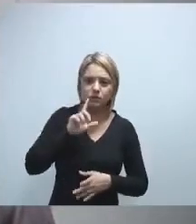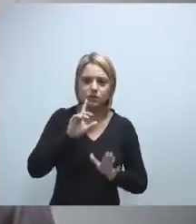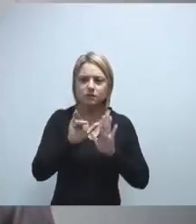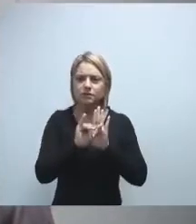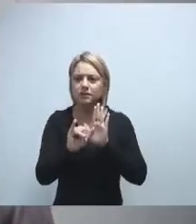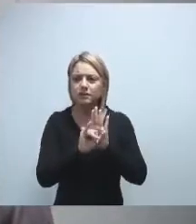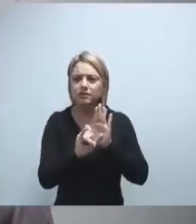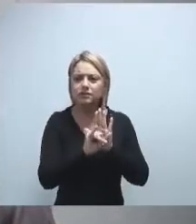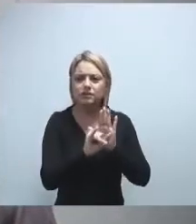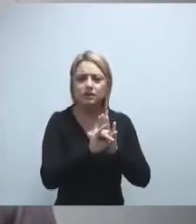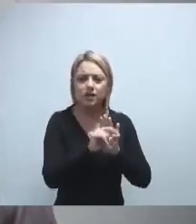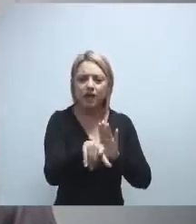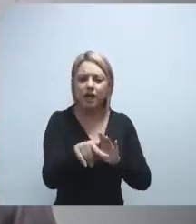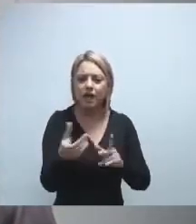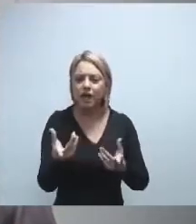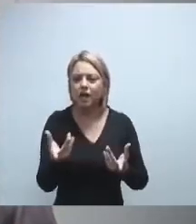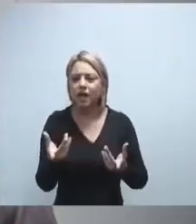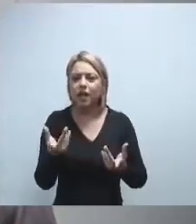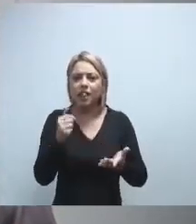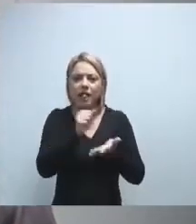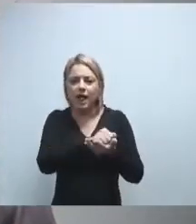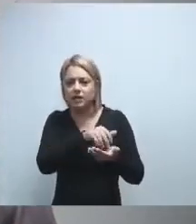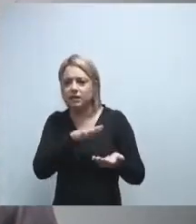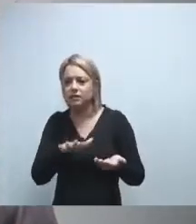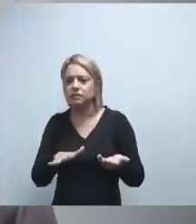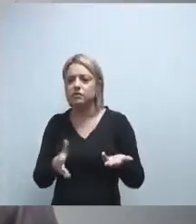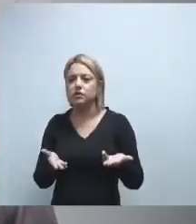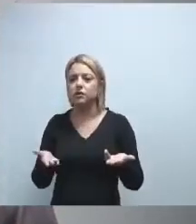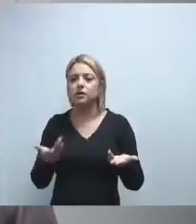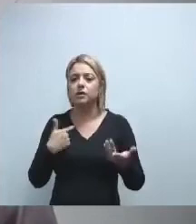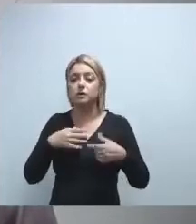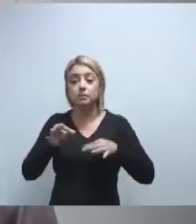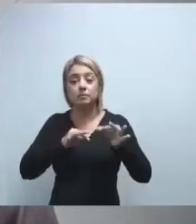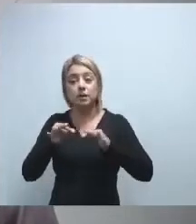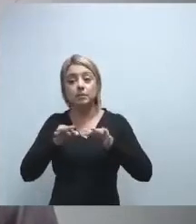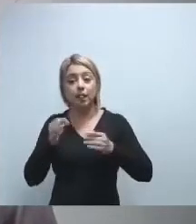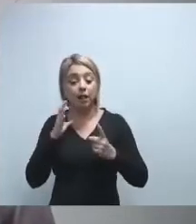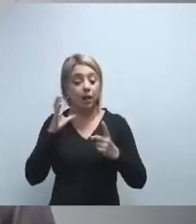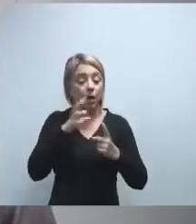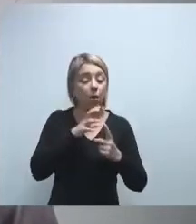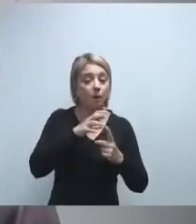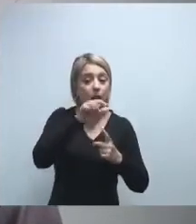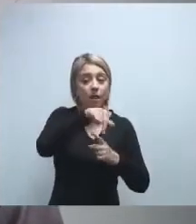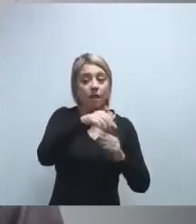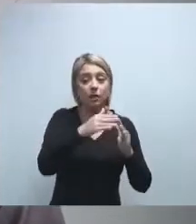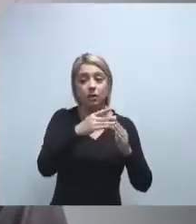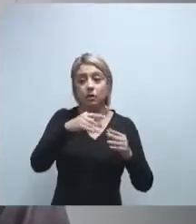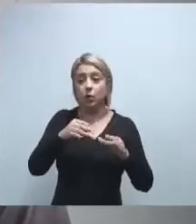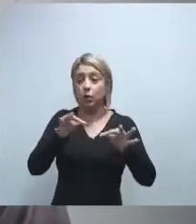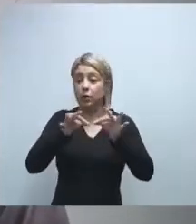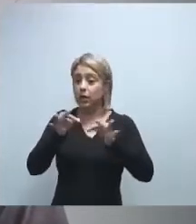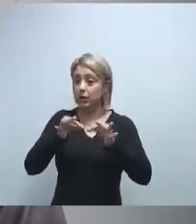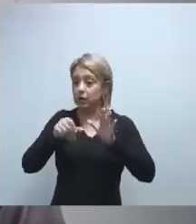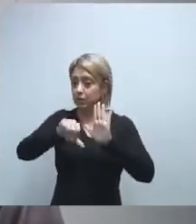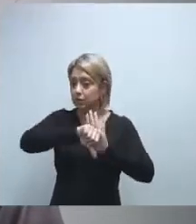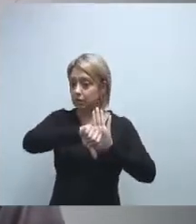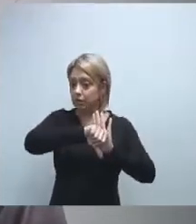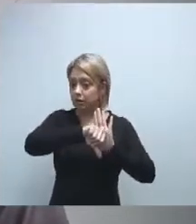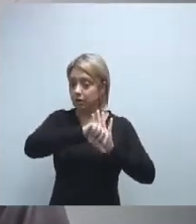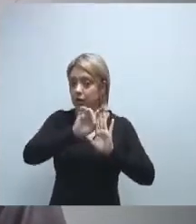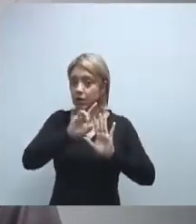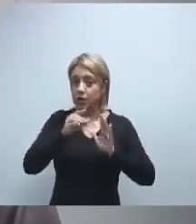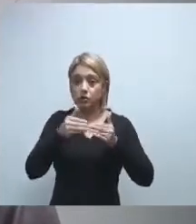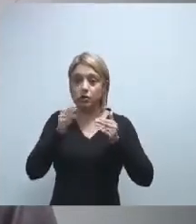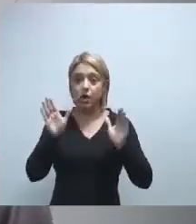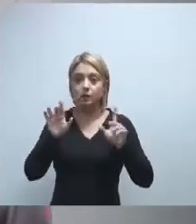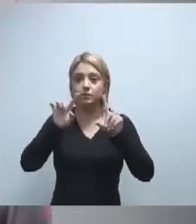identificar se ou as ações e se preparar com bater na casa no caso do crime organizado e só